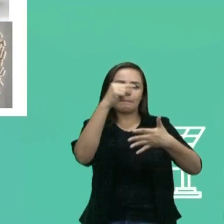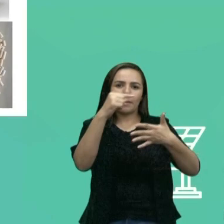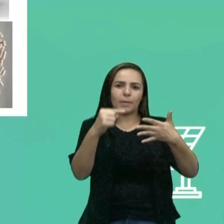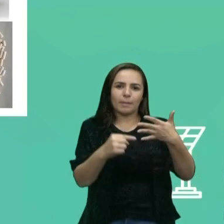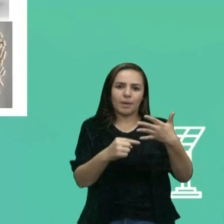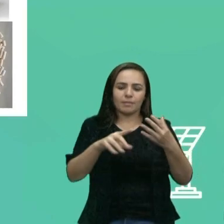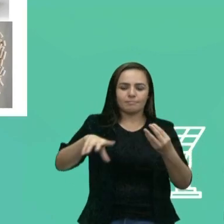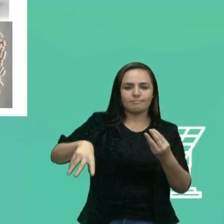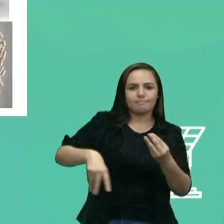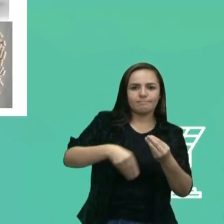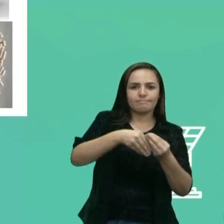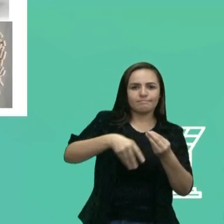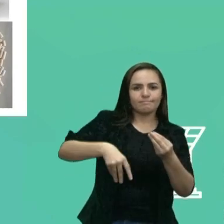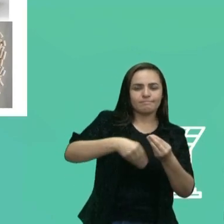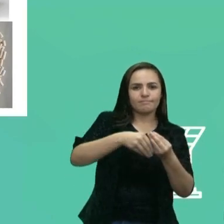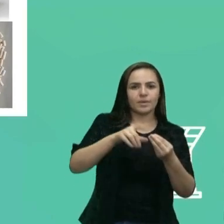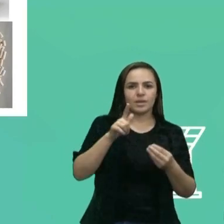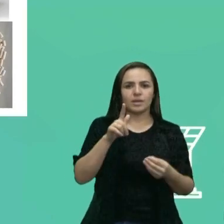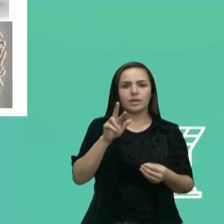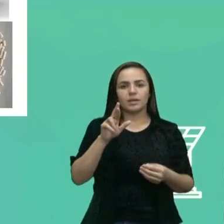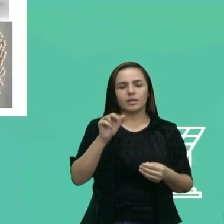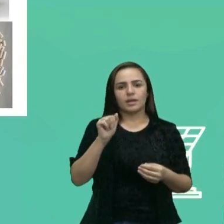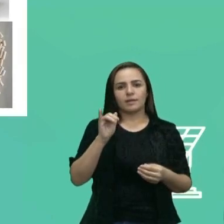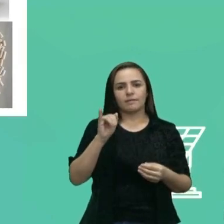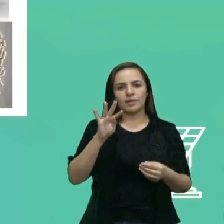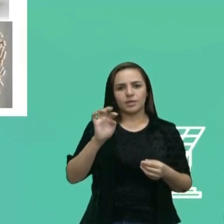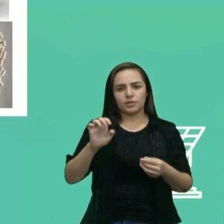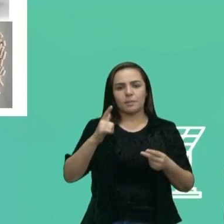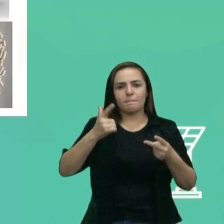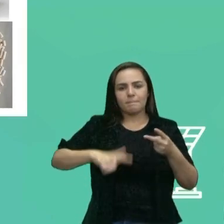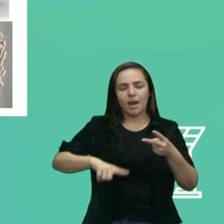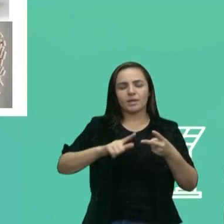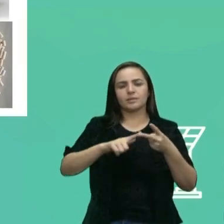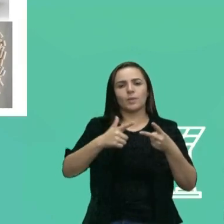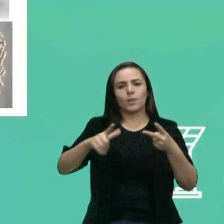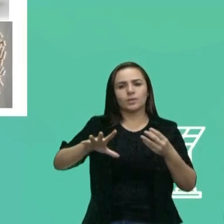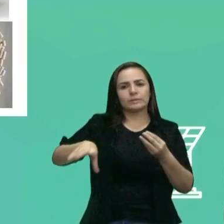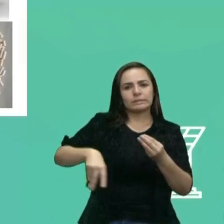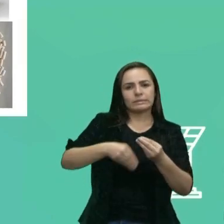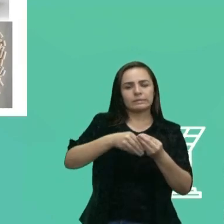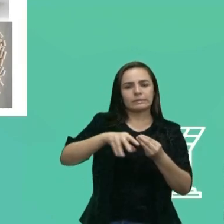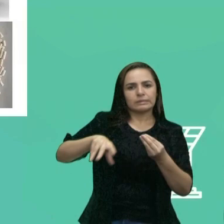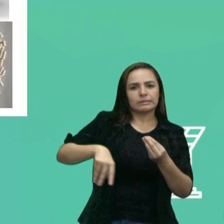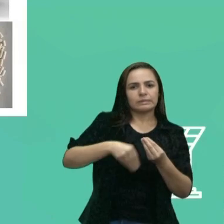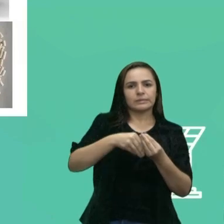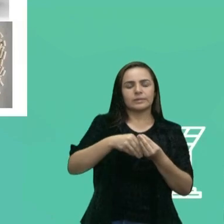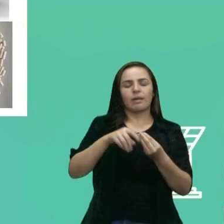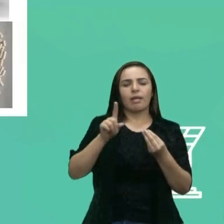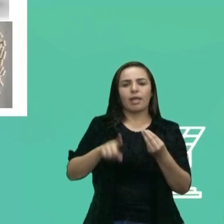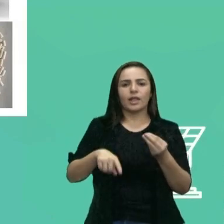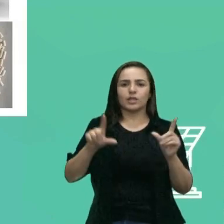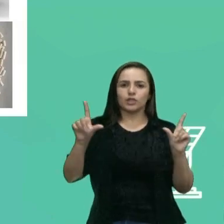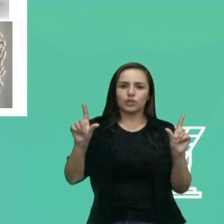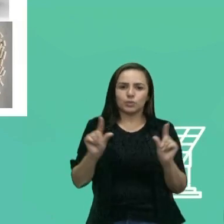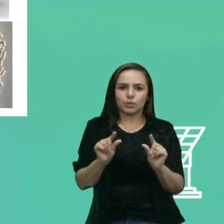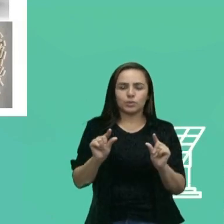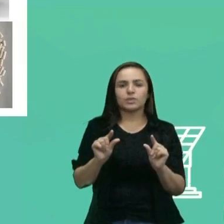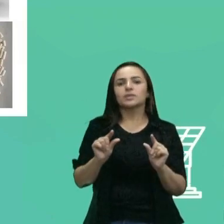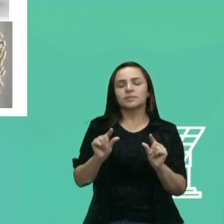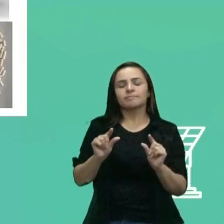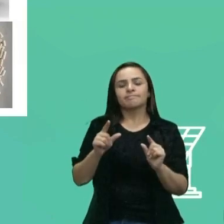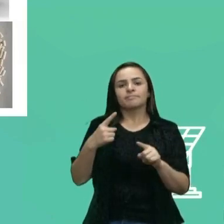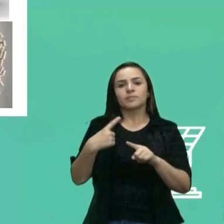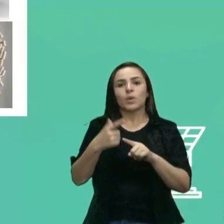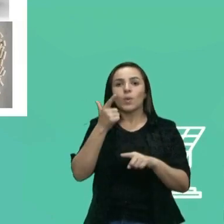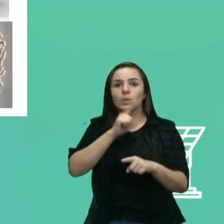aqui eu cito só 2, grafite e cloreto de ferro, que têm que ser adicionados para maximizar as características de armazenamento e